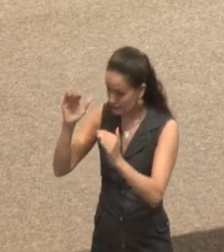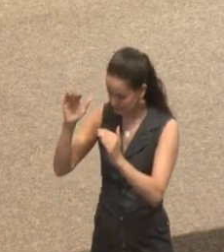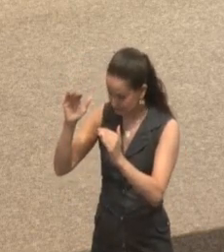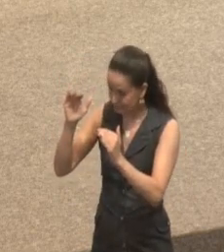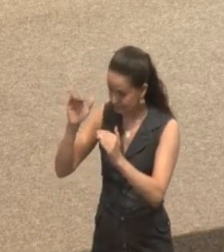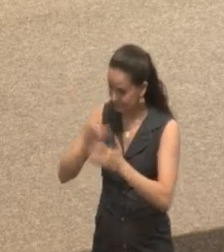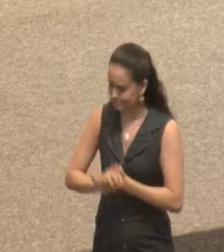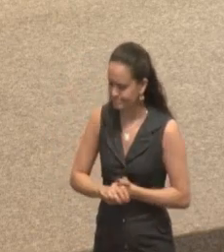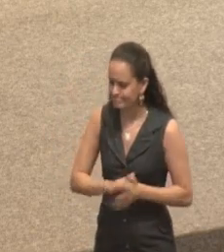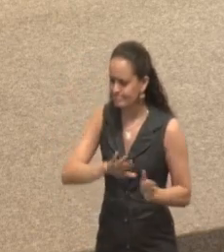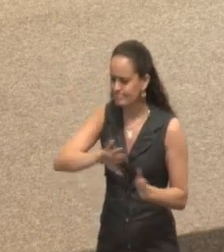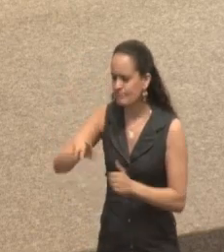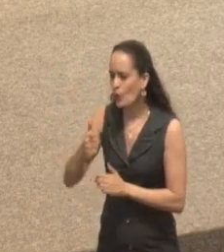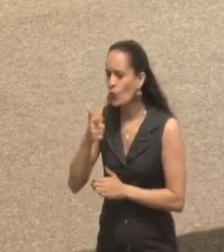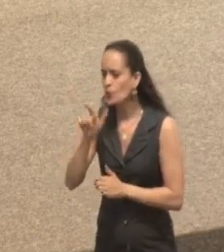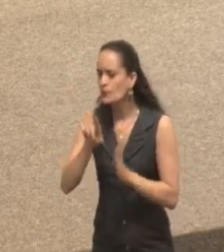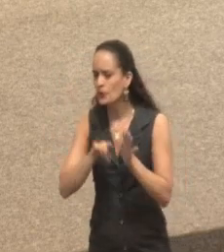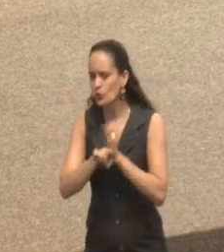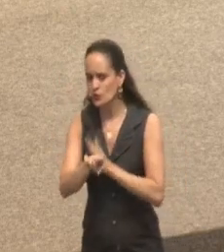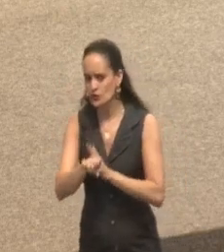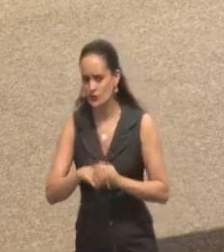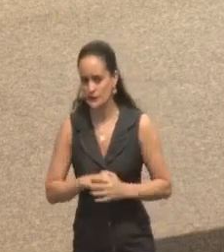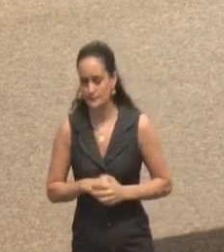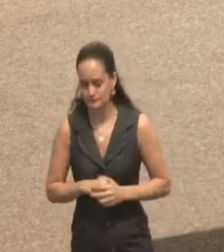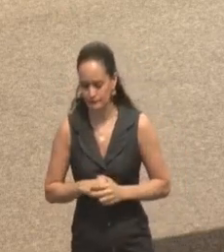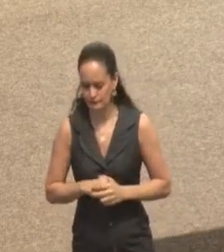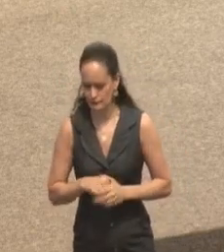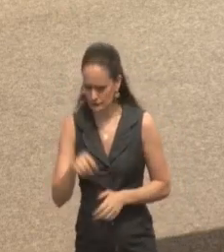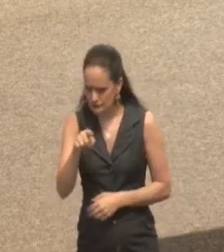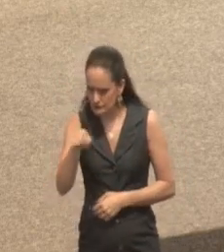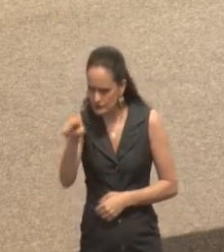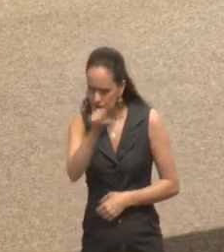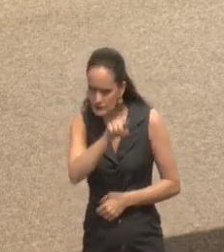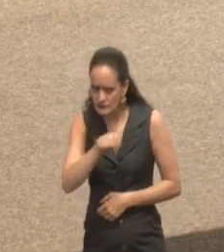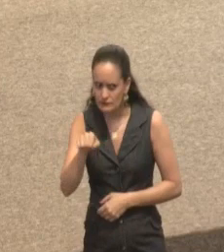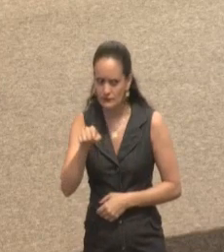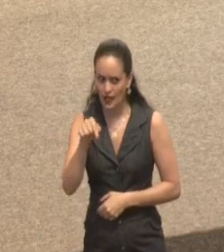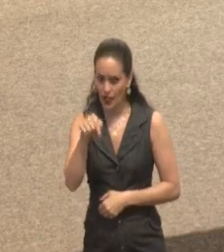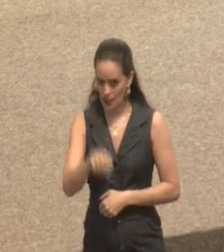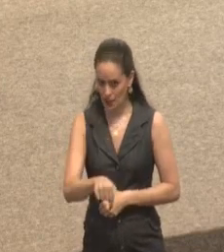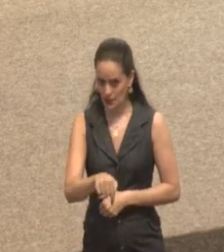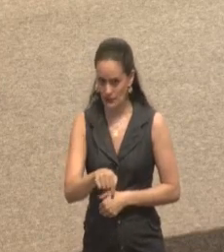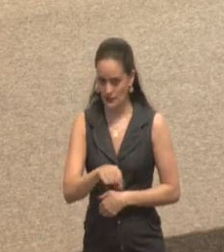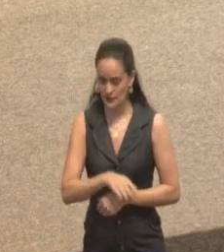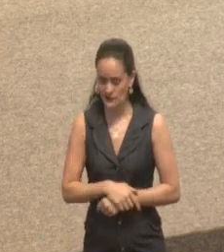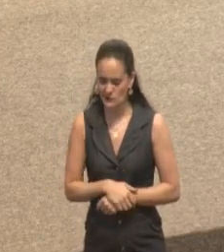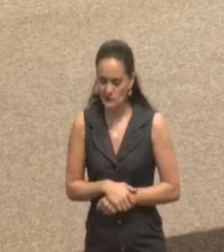Só uma outra pergunta nesta manhã. Alguém aqui nesse auditório